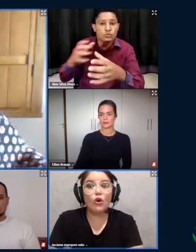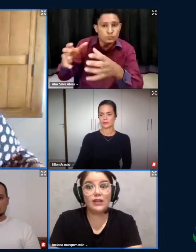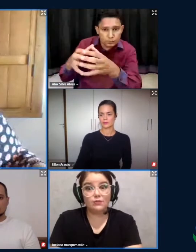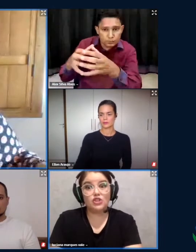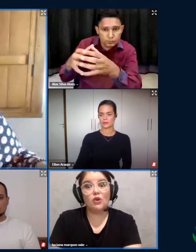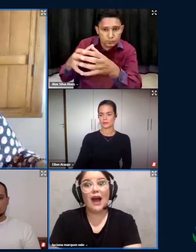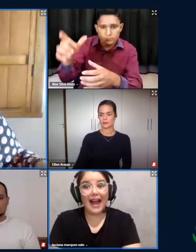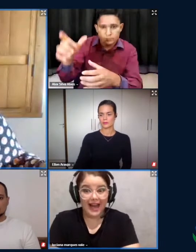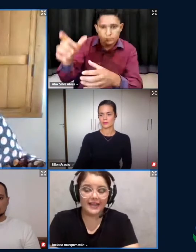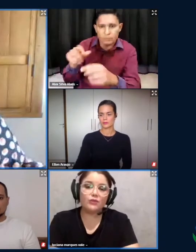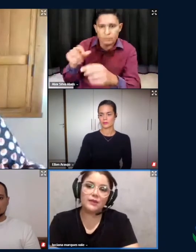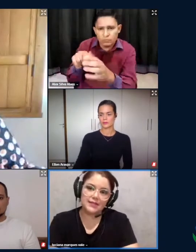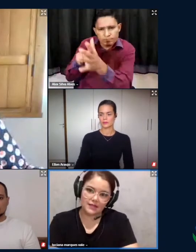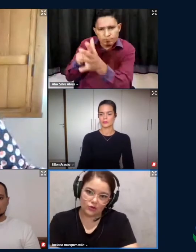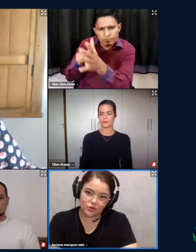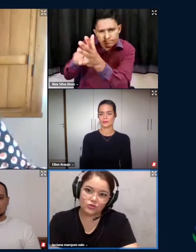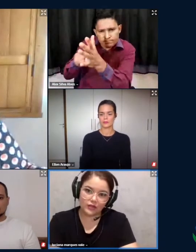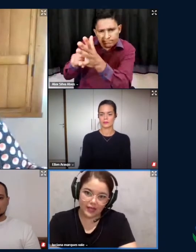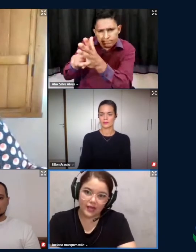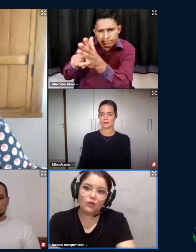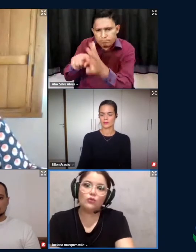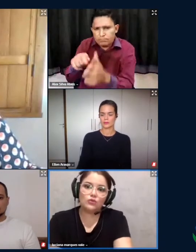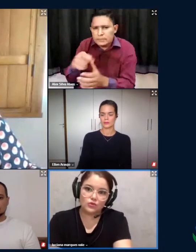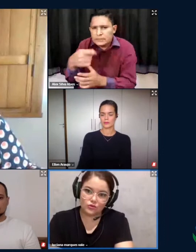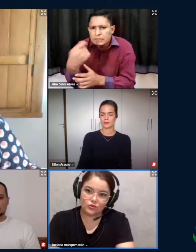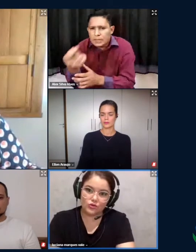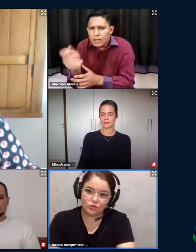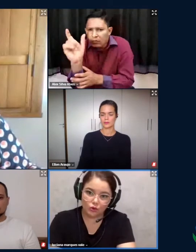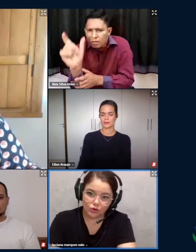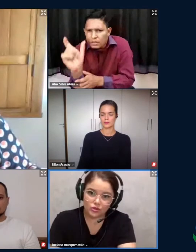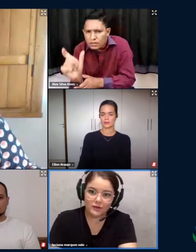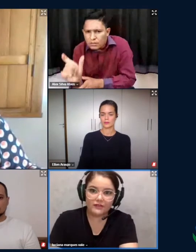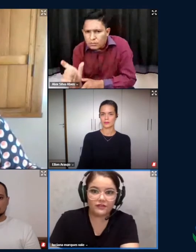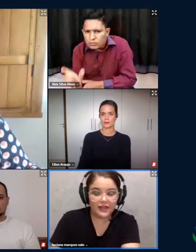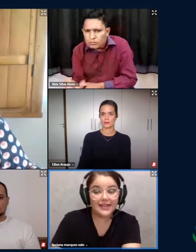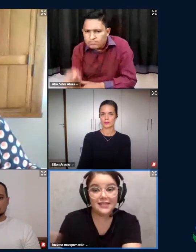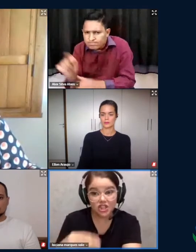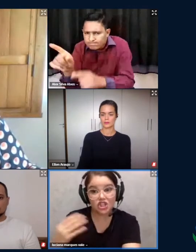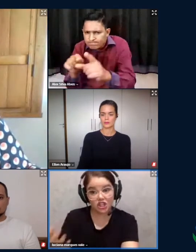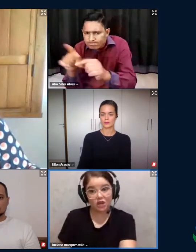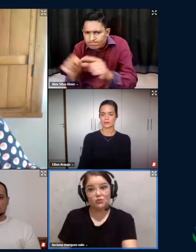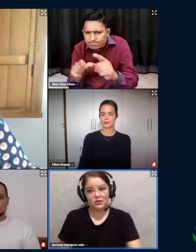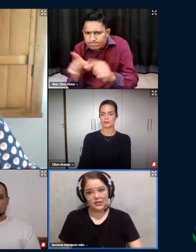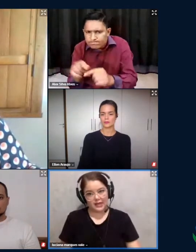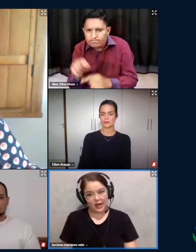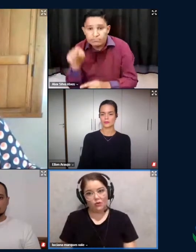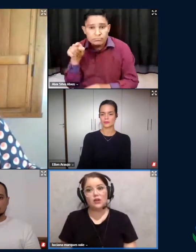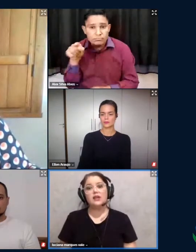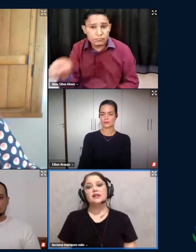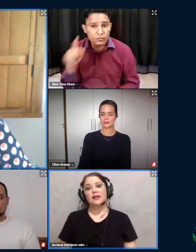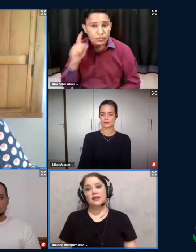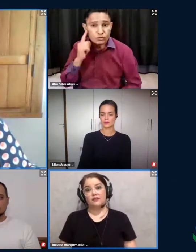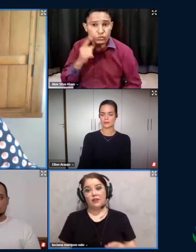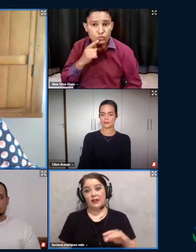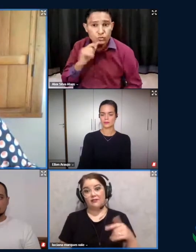eles não correspondiam à área. Eu consultei os surdos para verificar se tinha um sinal,